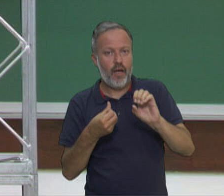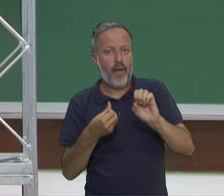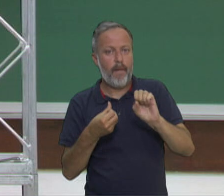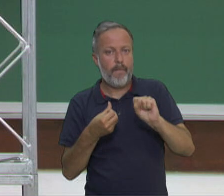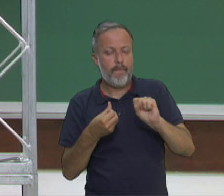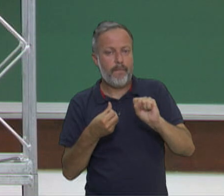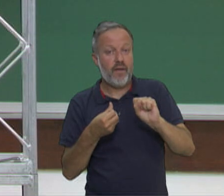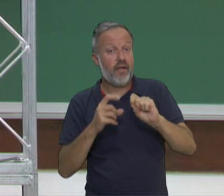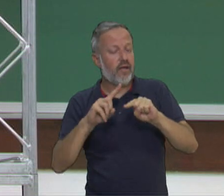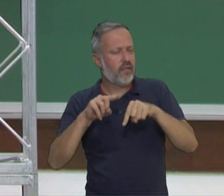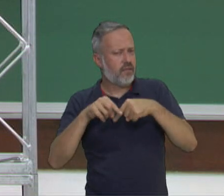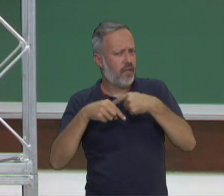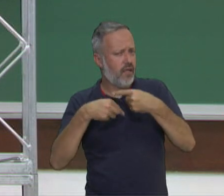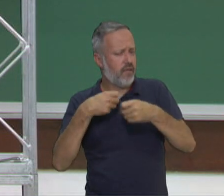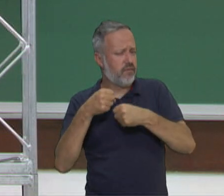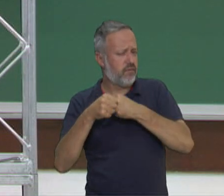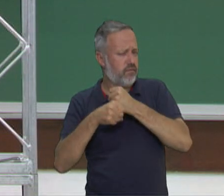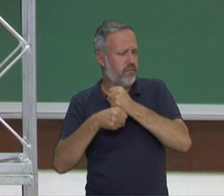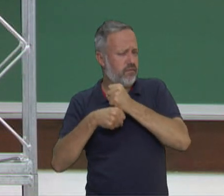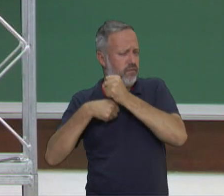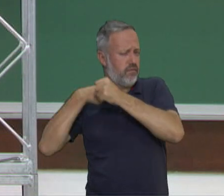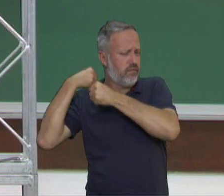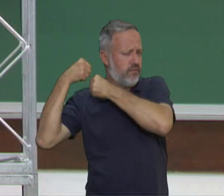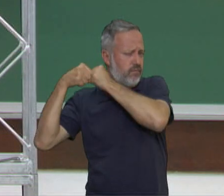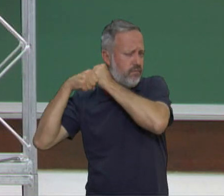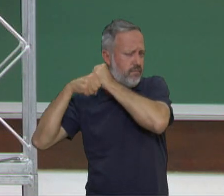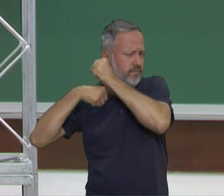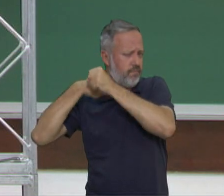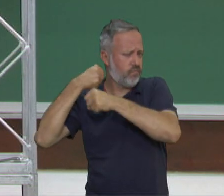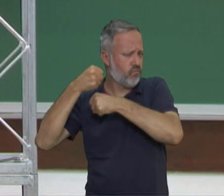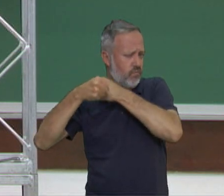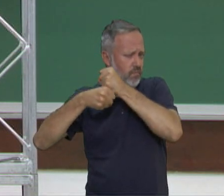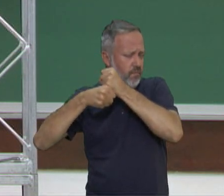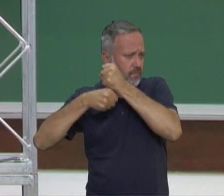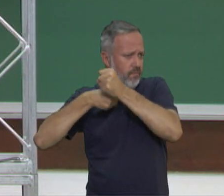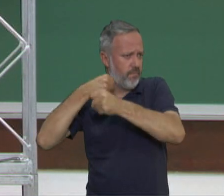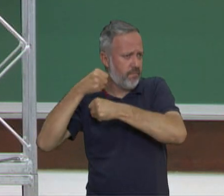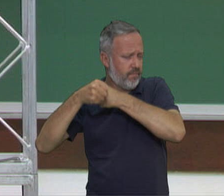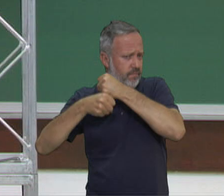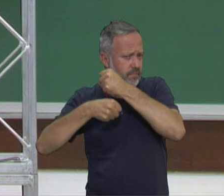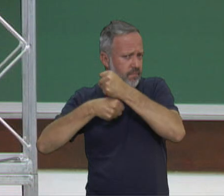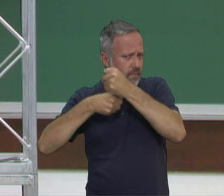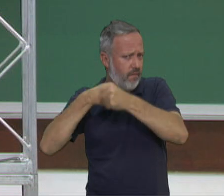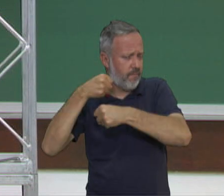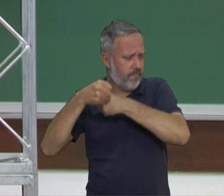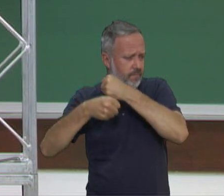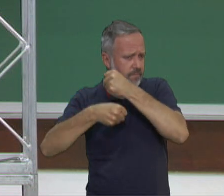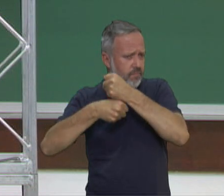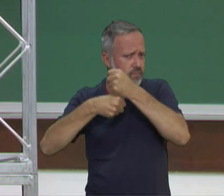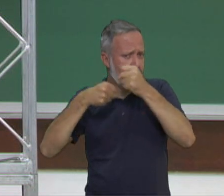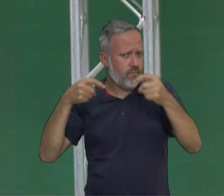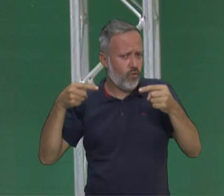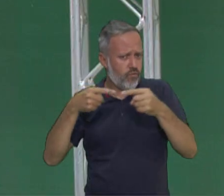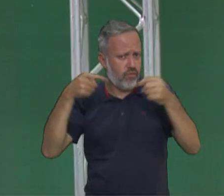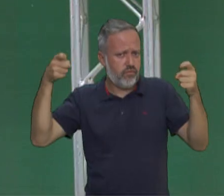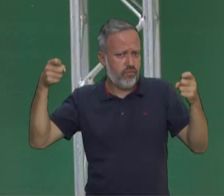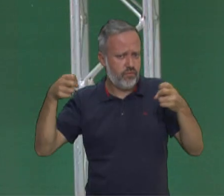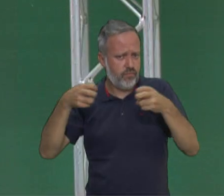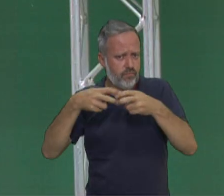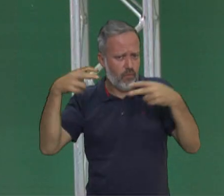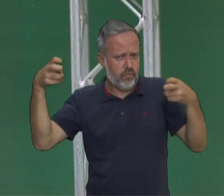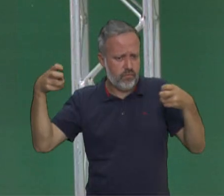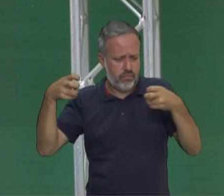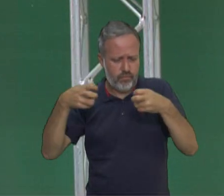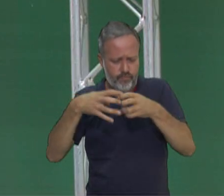por centenas e milhões e bilhões de anos, esses elementos se chocando um contra os outros, foram produzindo os outros